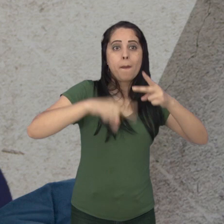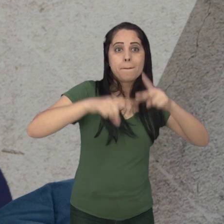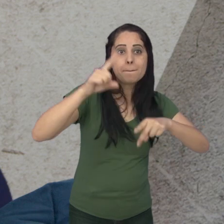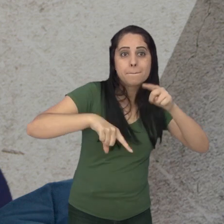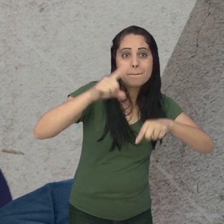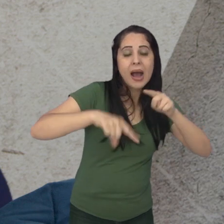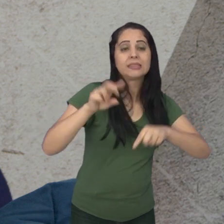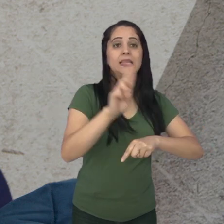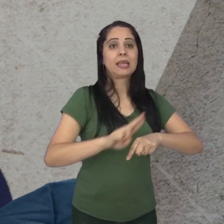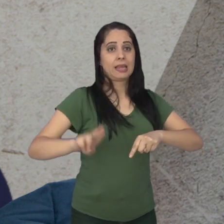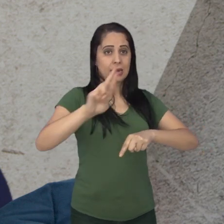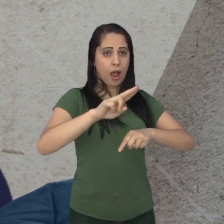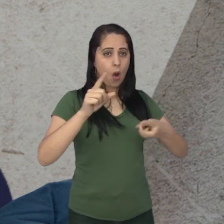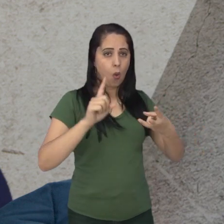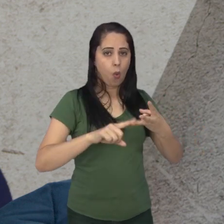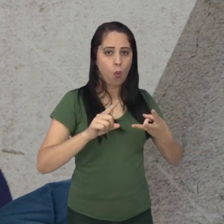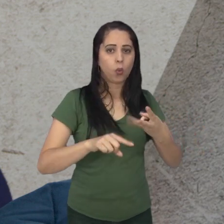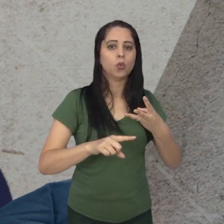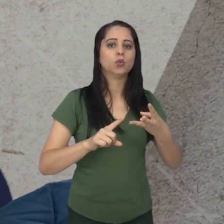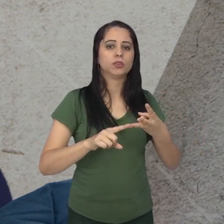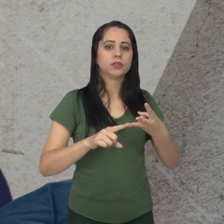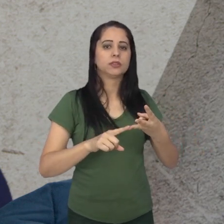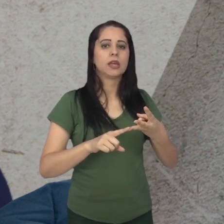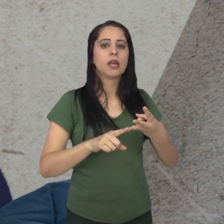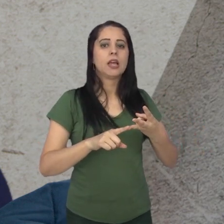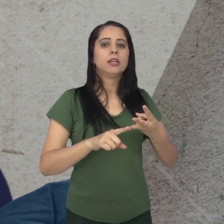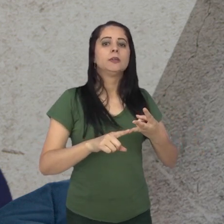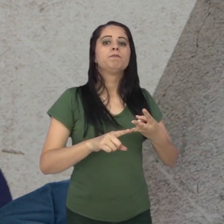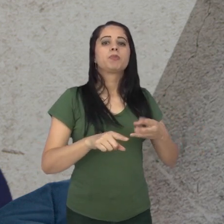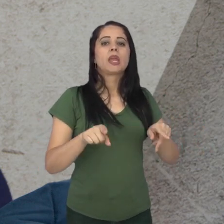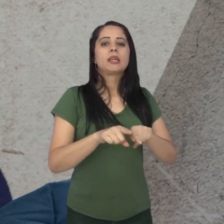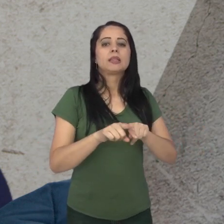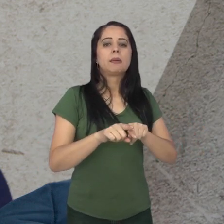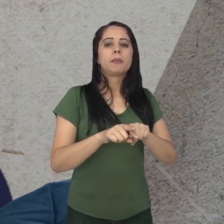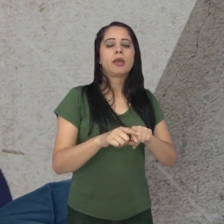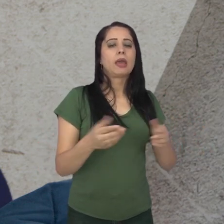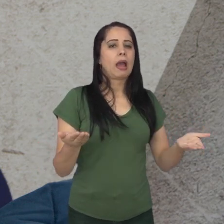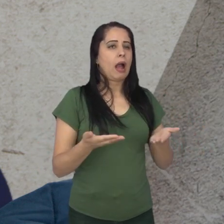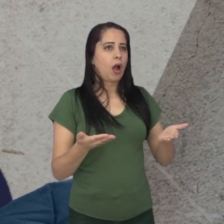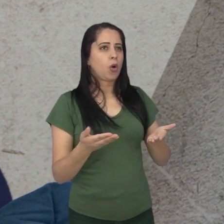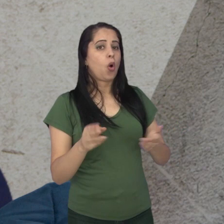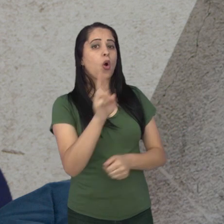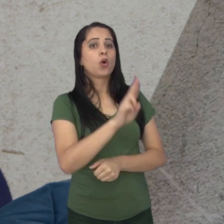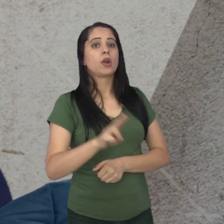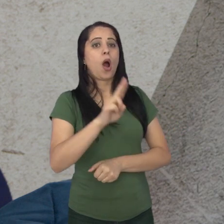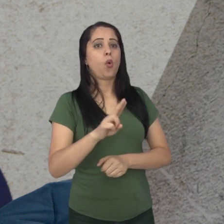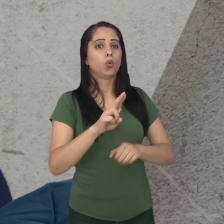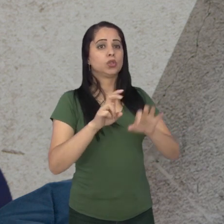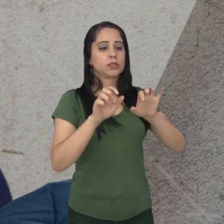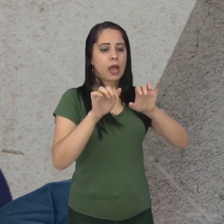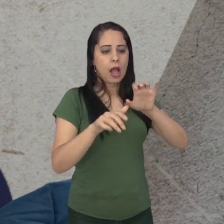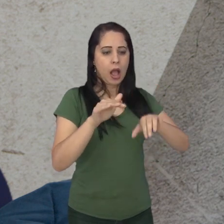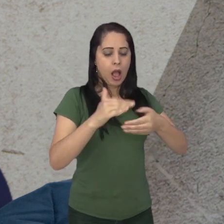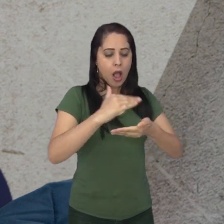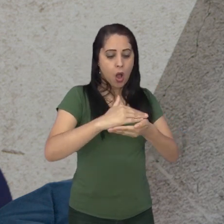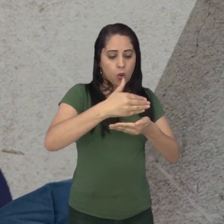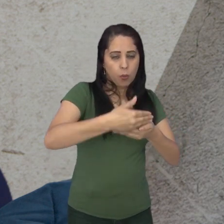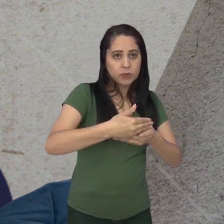esses desenhos, né, que são, hoje em dia, nós utilizamos muito os